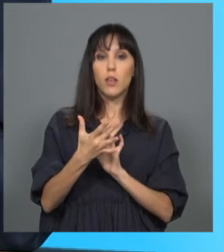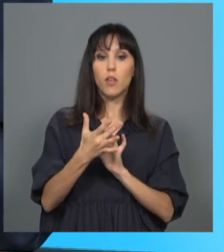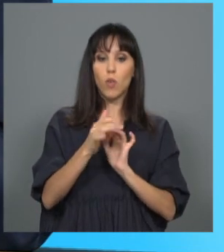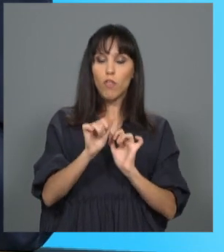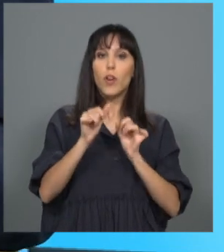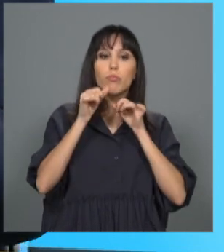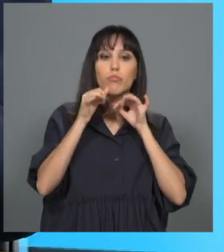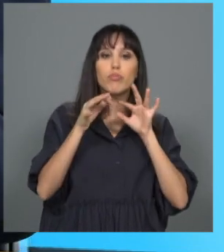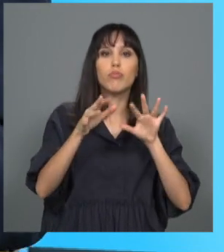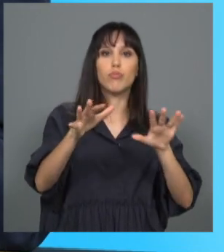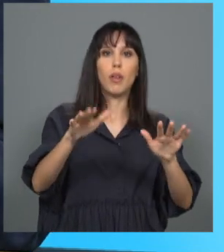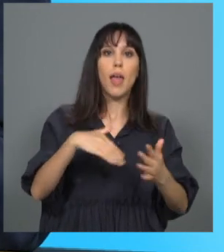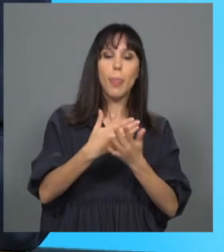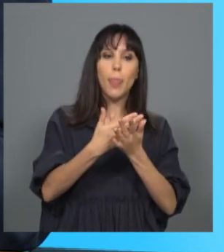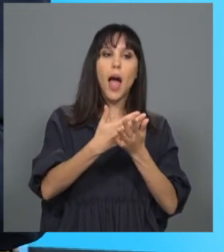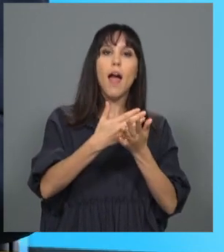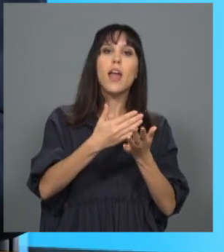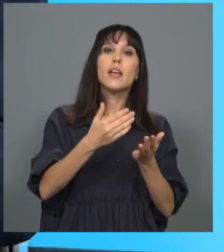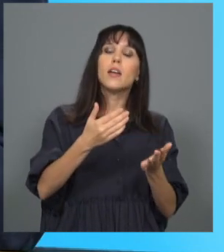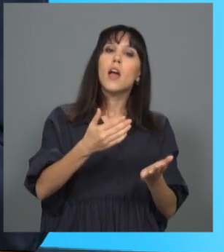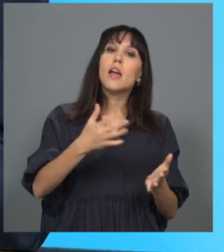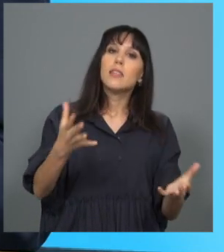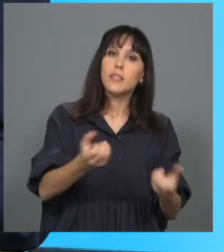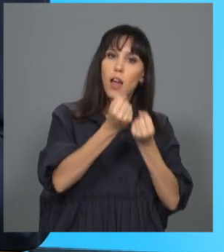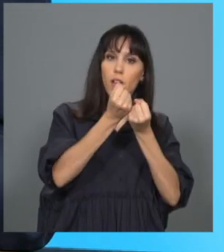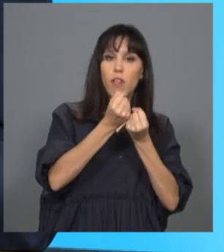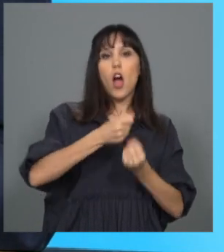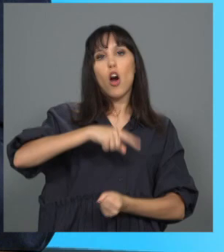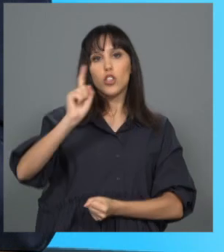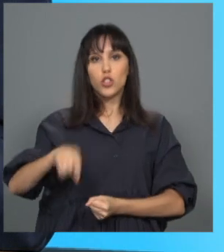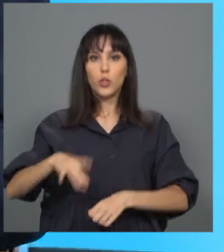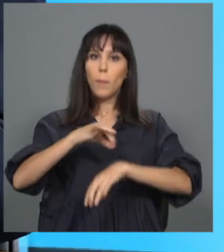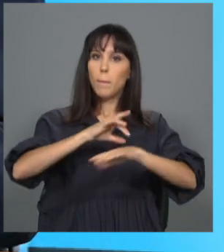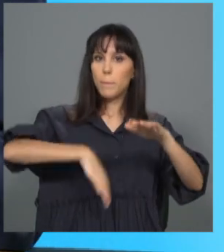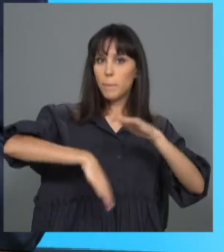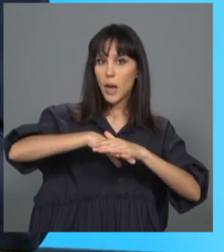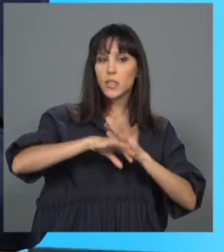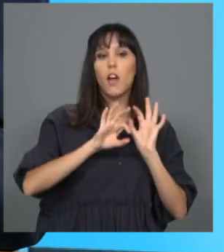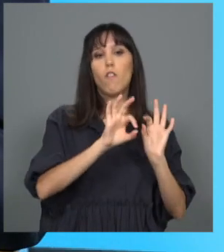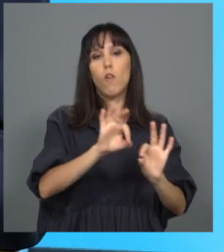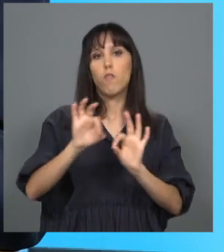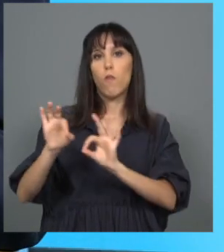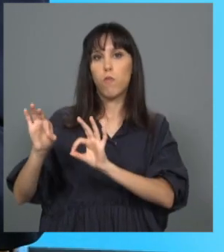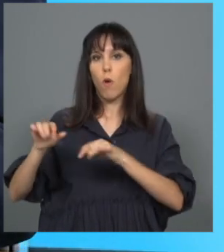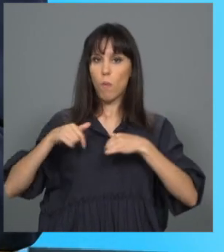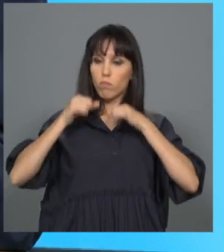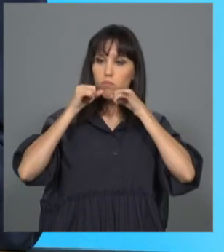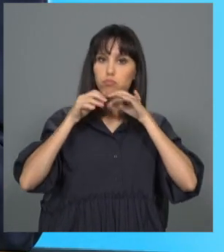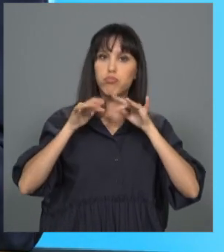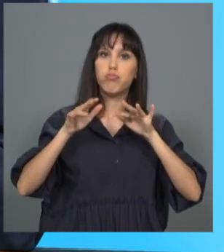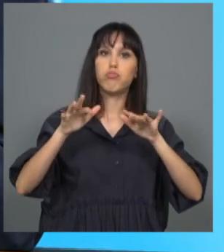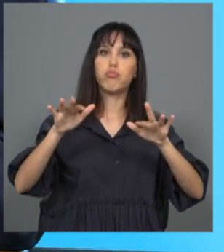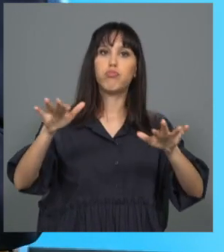libertação das pessoas, cura as pessoas, faz o bem às pessoas, evangeliza, proclama